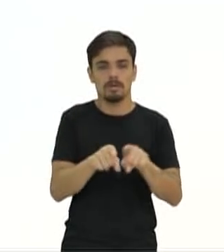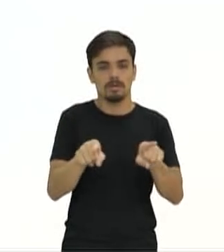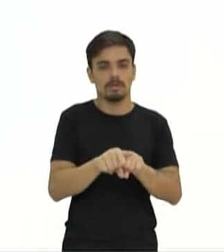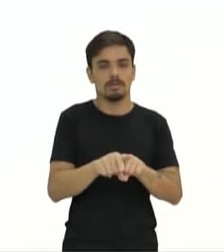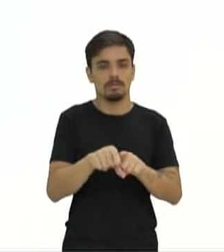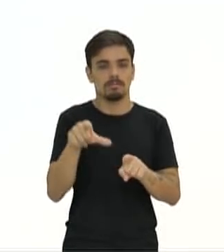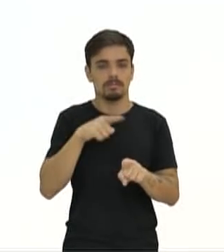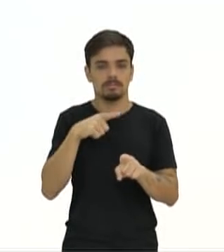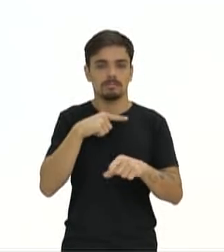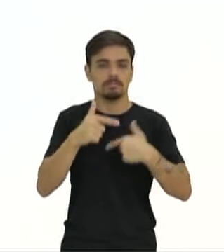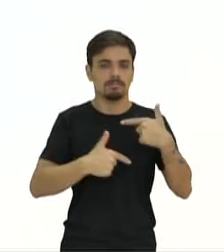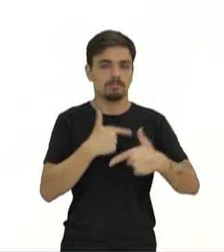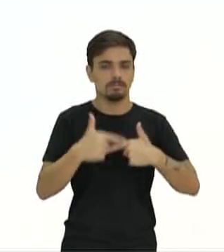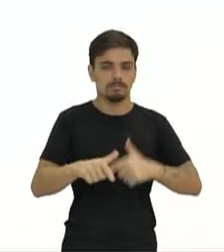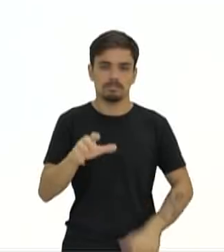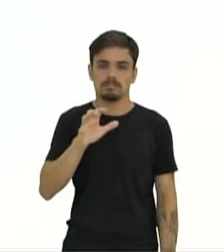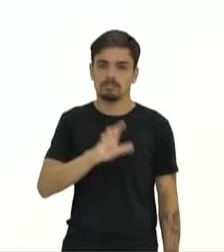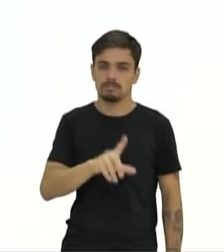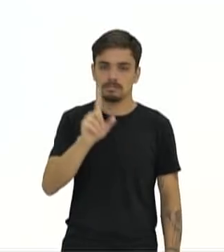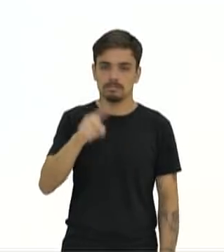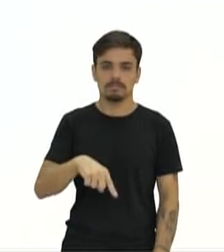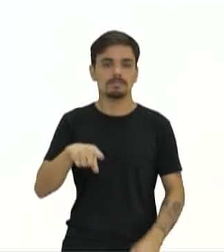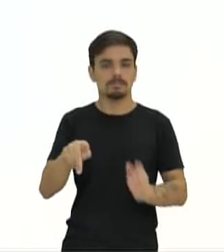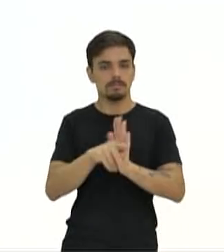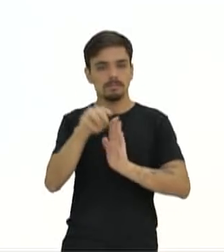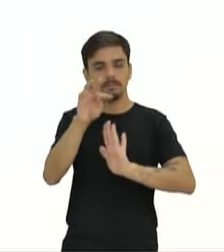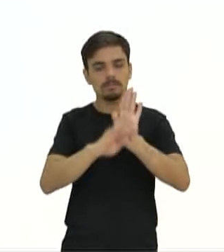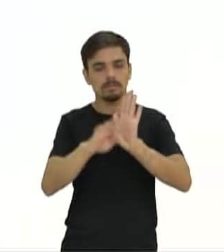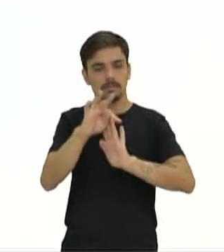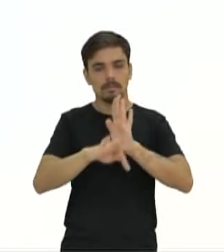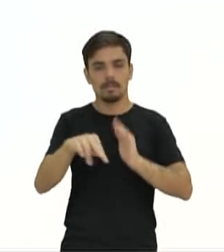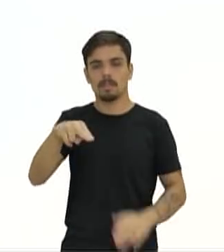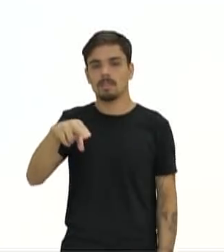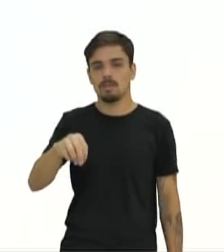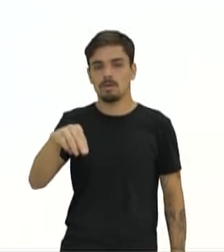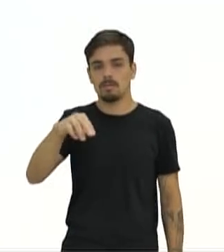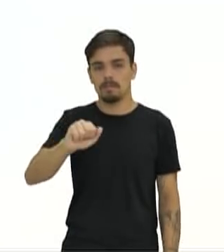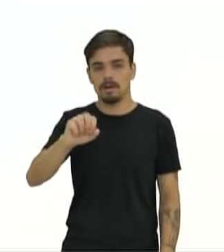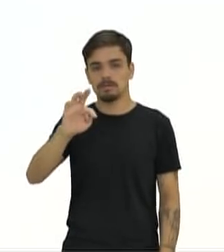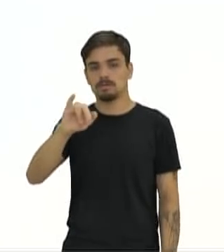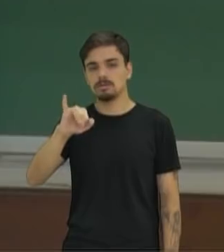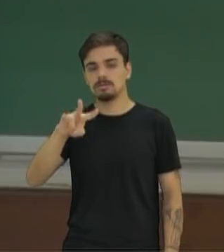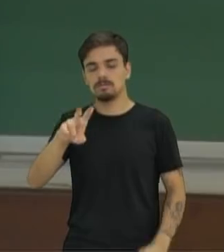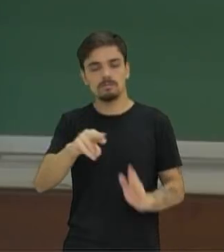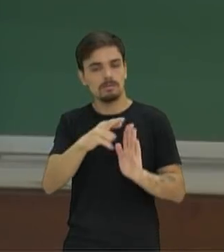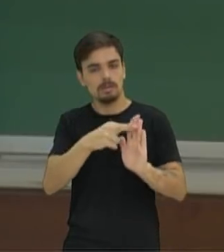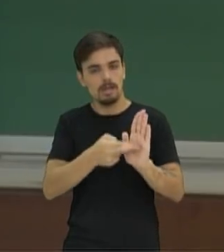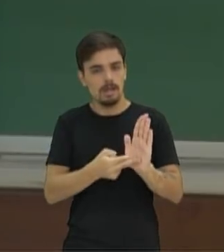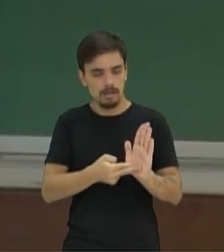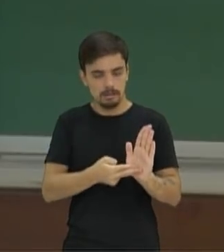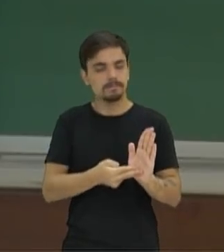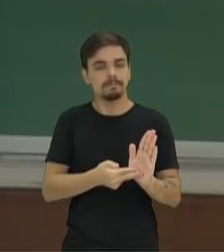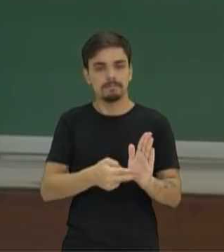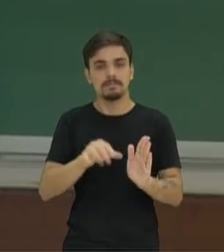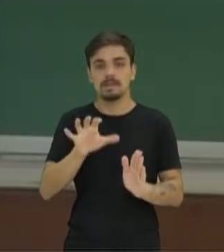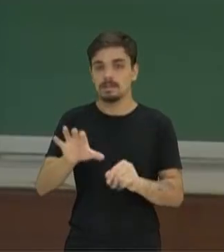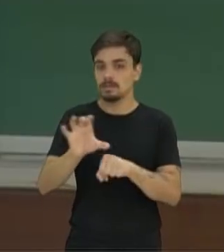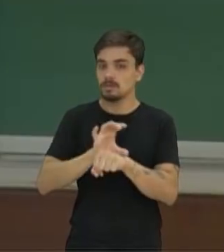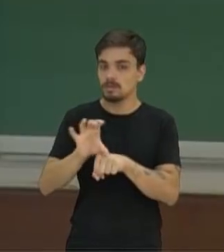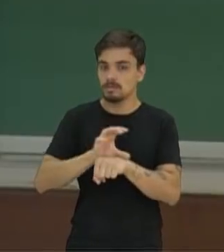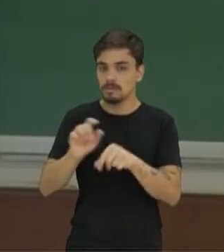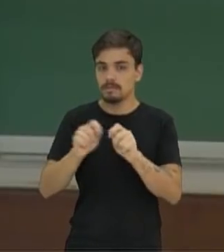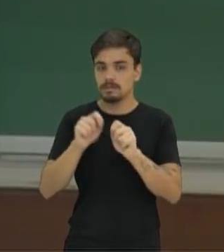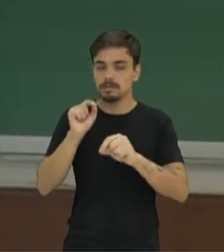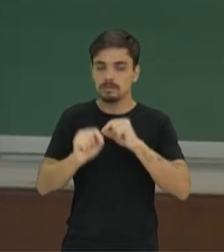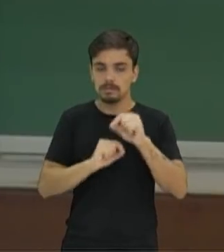determinada atividade. Então, trata-se de um texto normativo. Nesse caso da Constituição, ele vai fazer o quê?